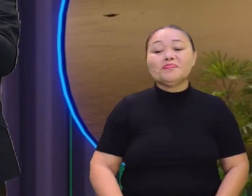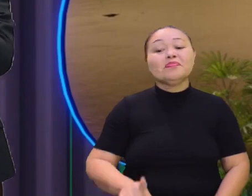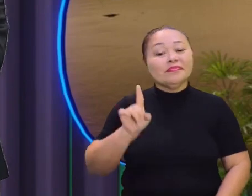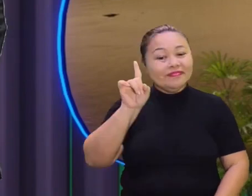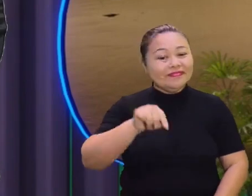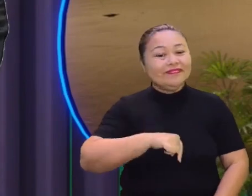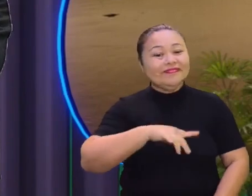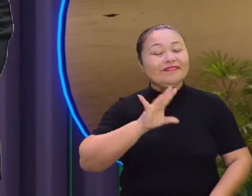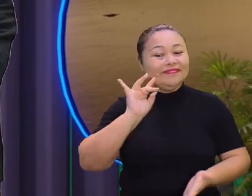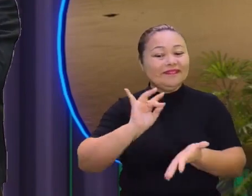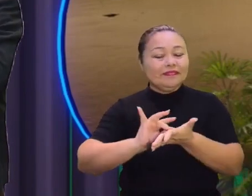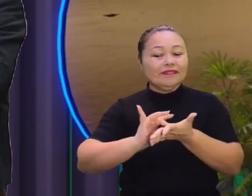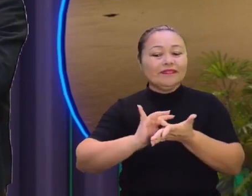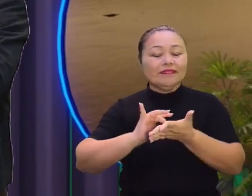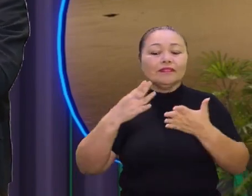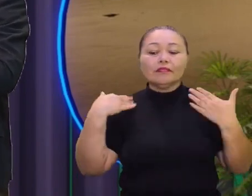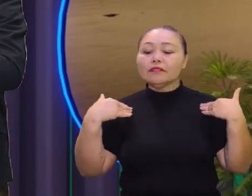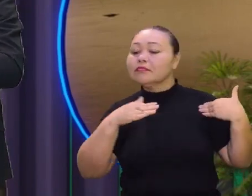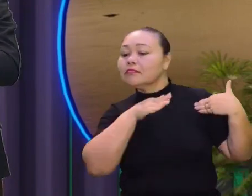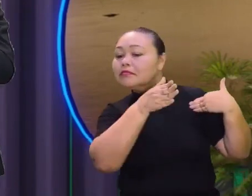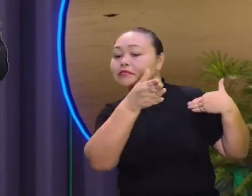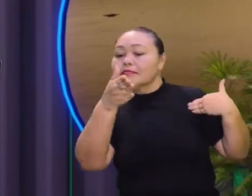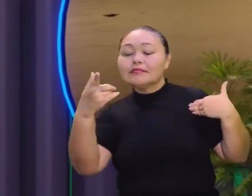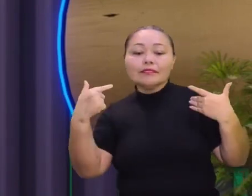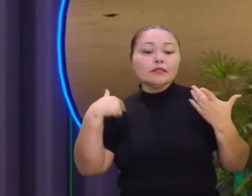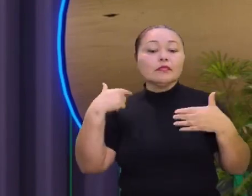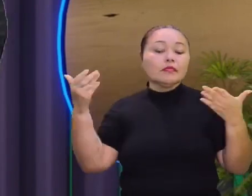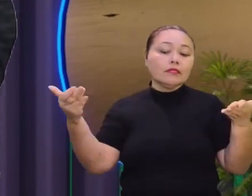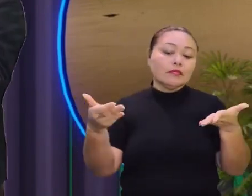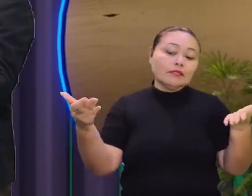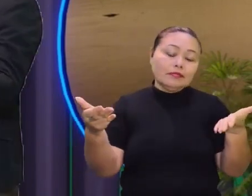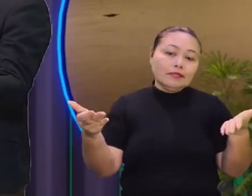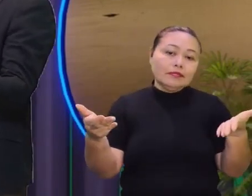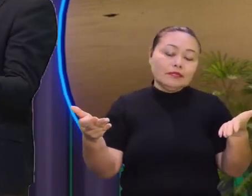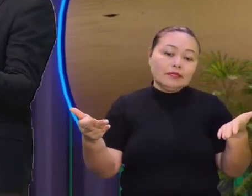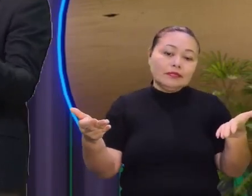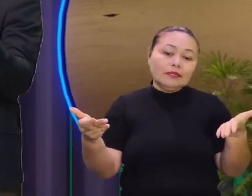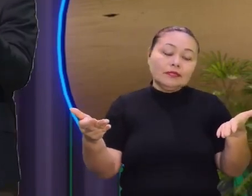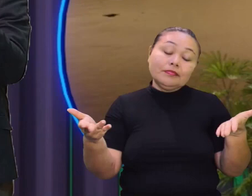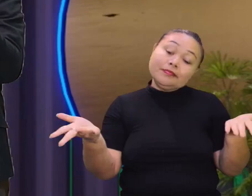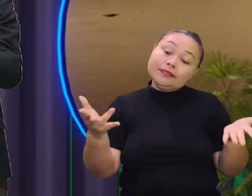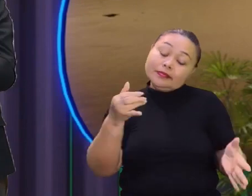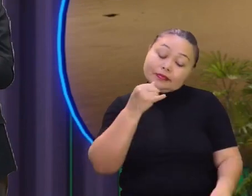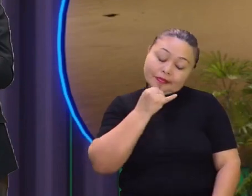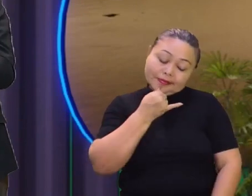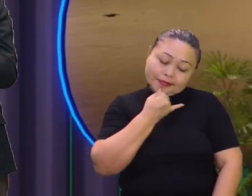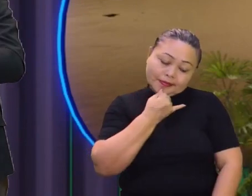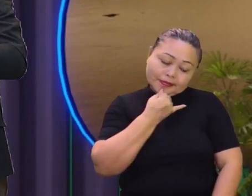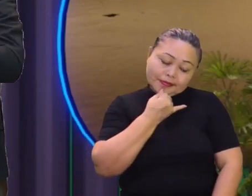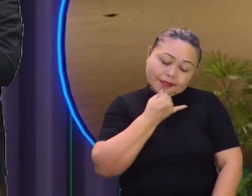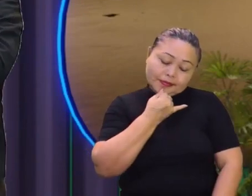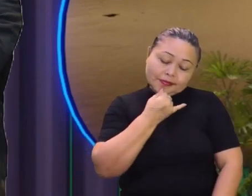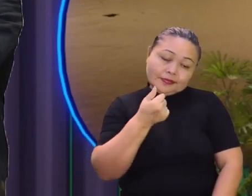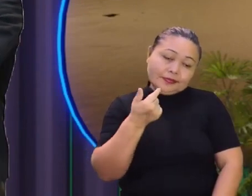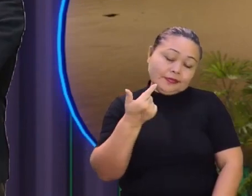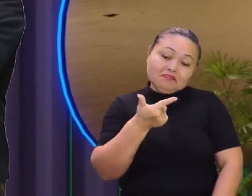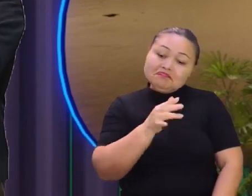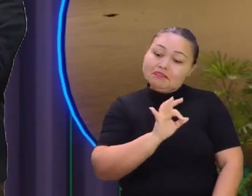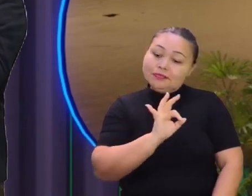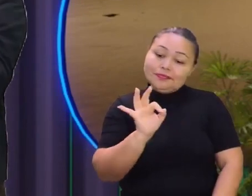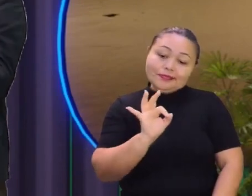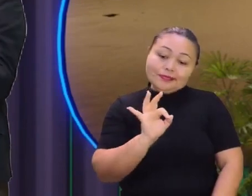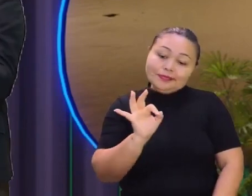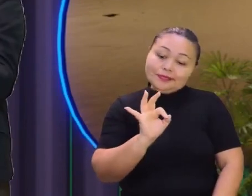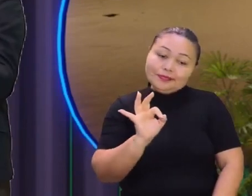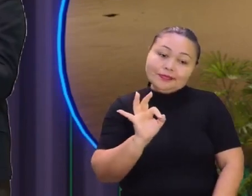Era assim, era realmente turístico. E agora, Rogério, infelizmente, nem isso